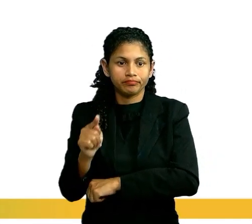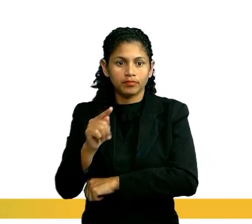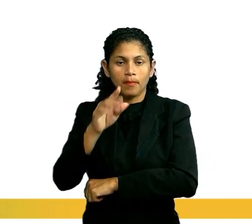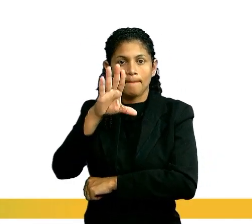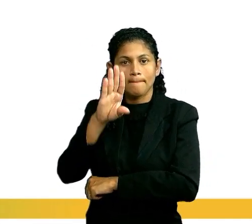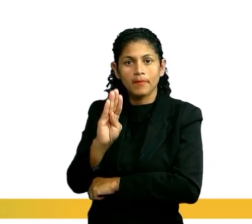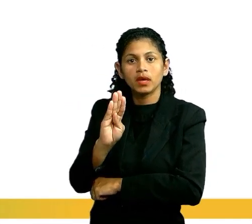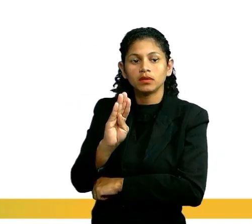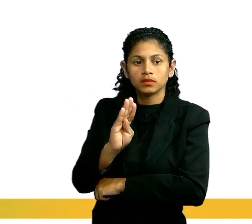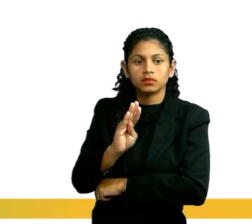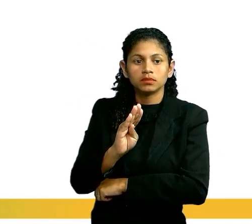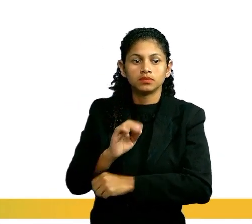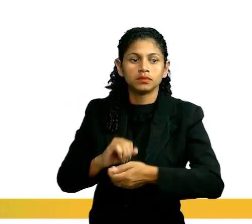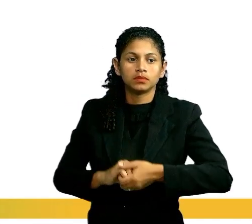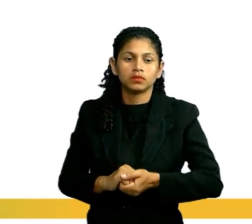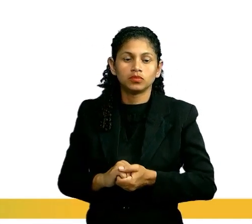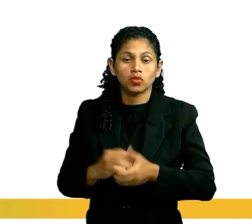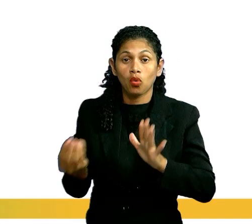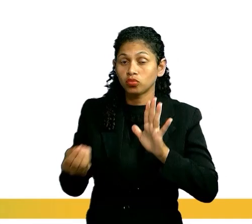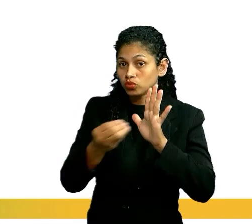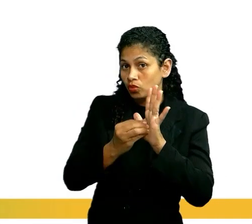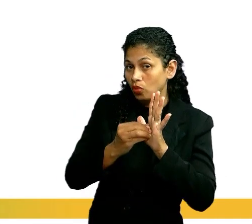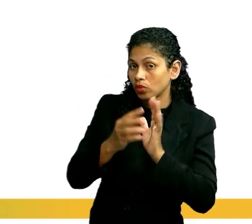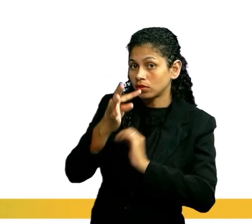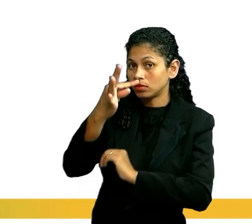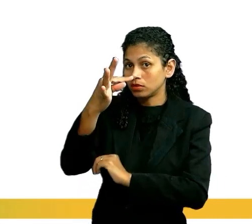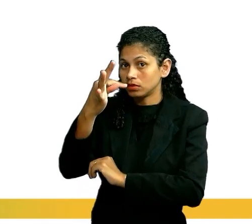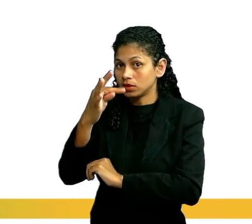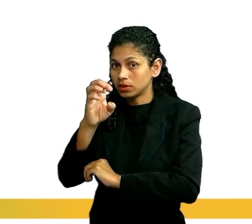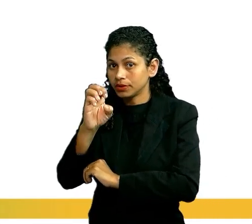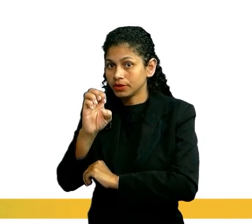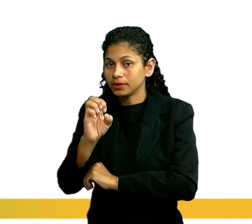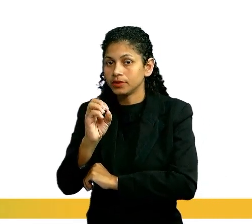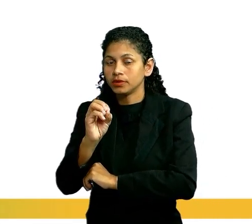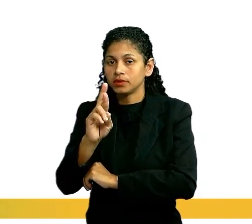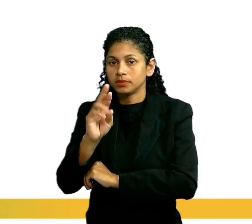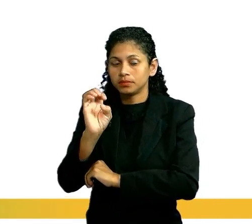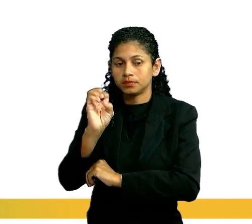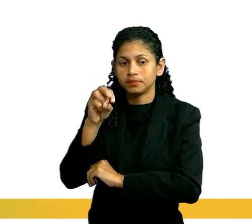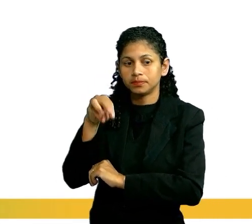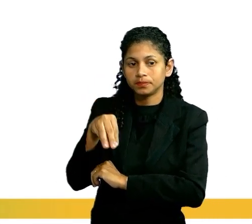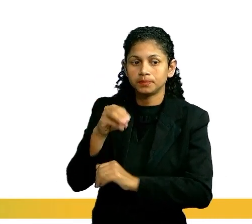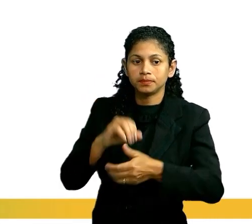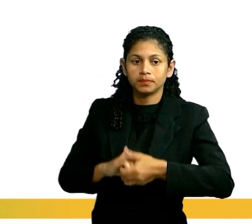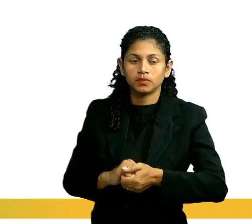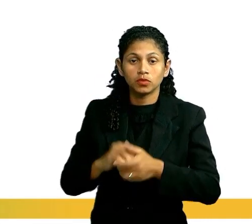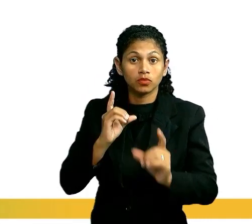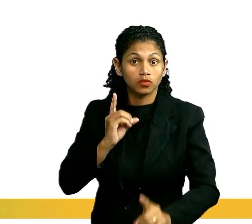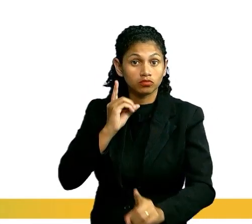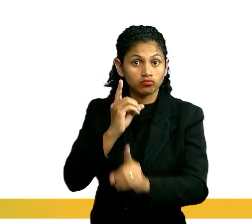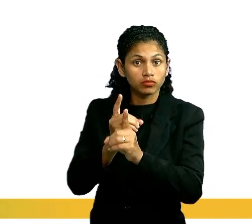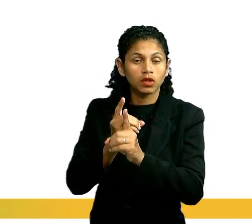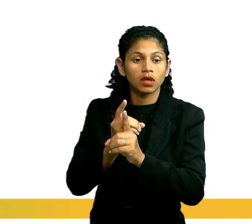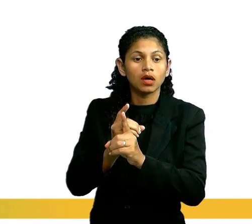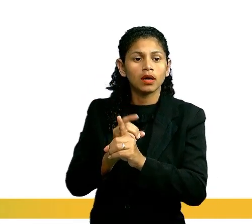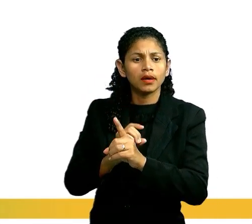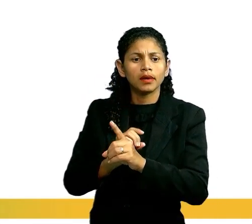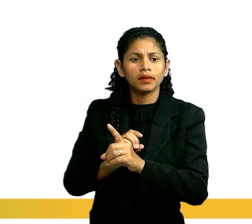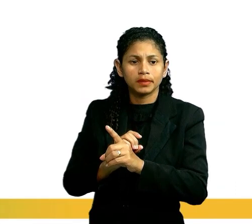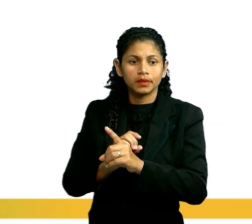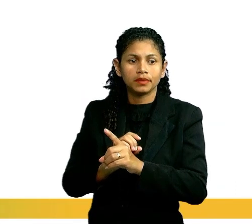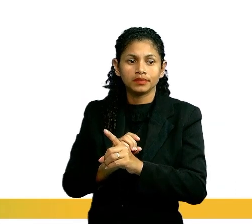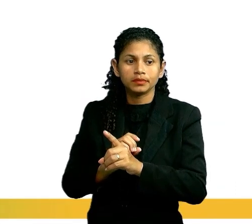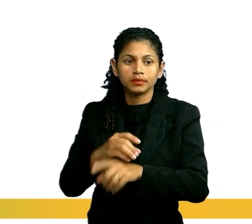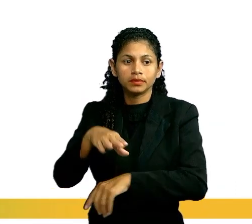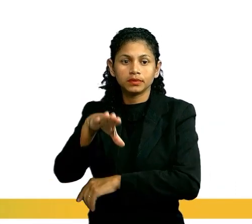o teorema de Pitágoras, certo? E eu vou encontrar que o C é igual a raiz de 5, tá? Com base